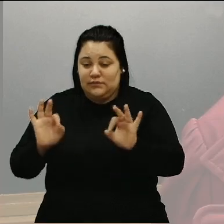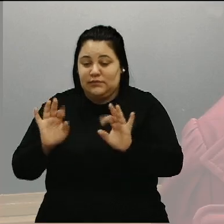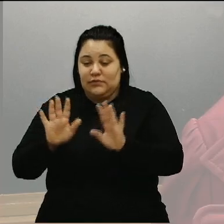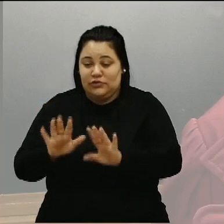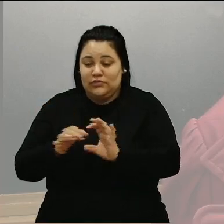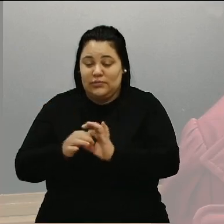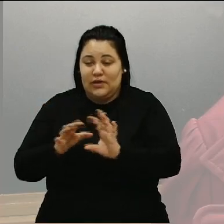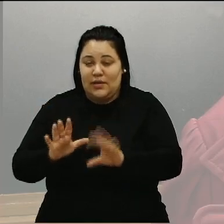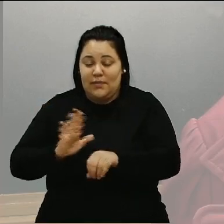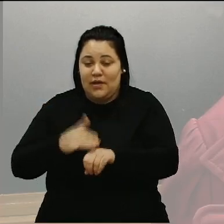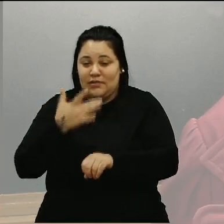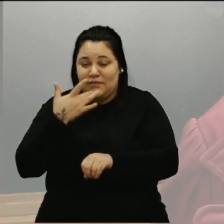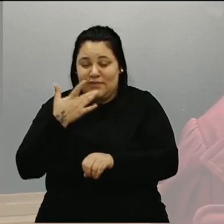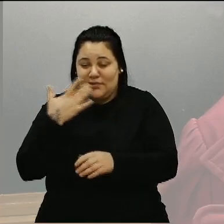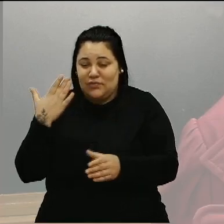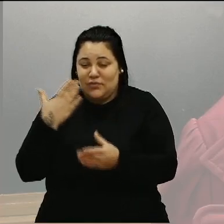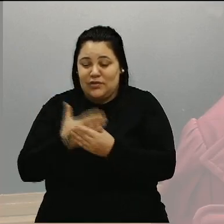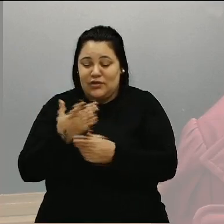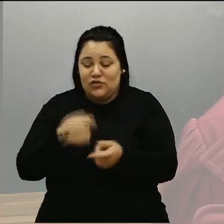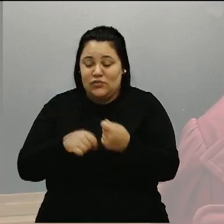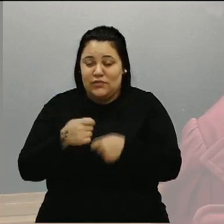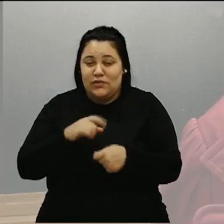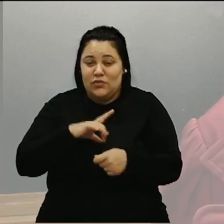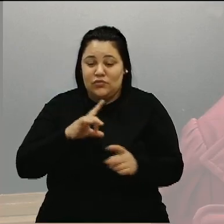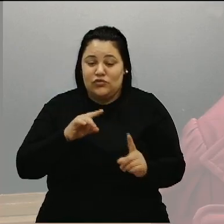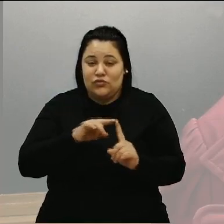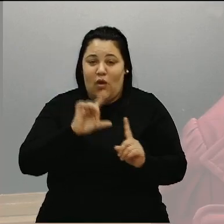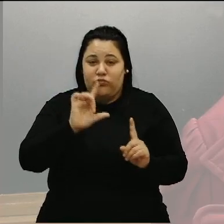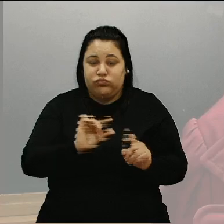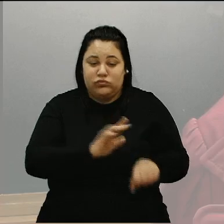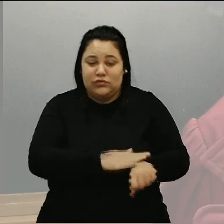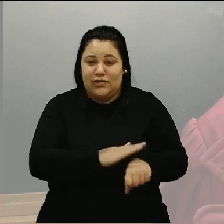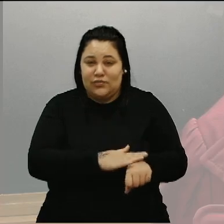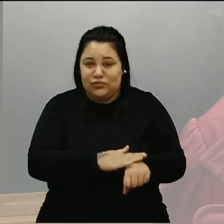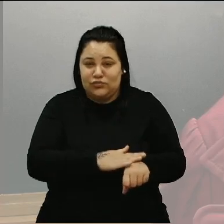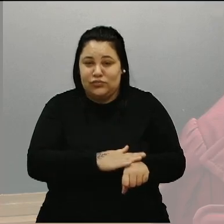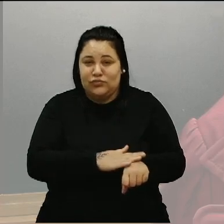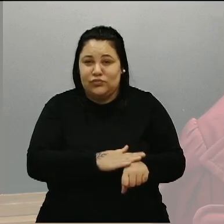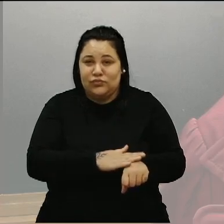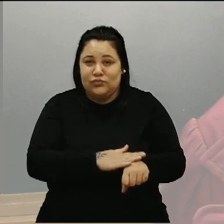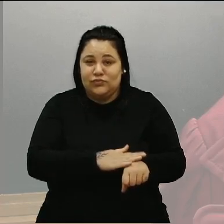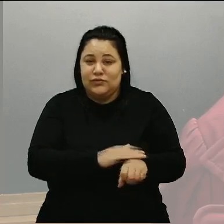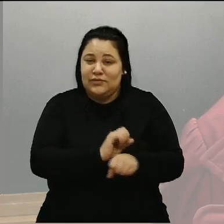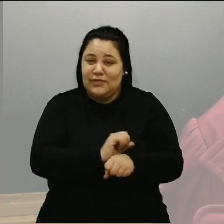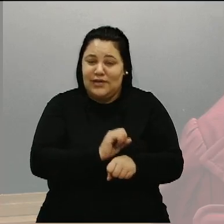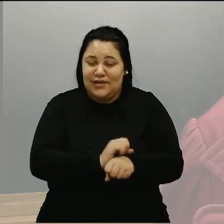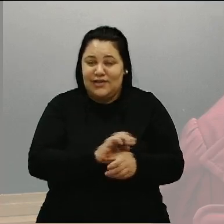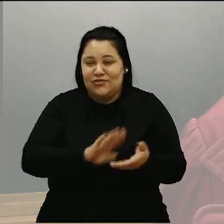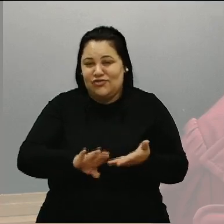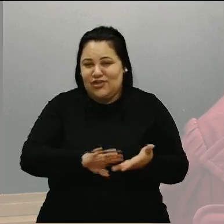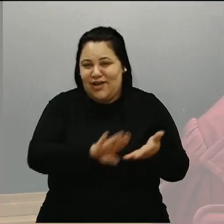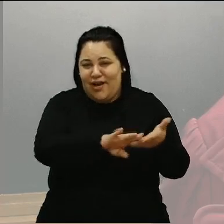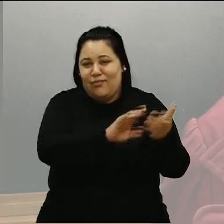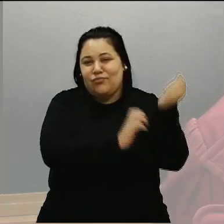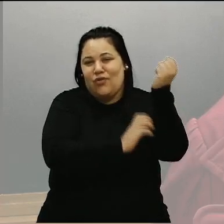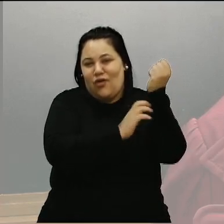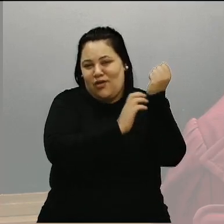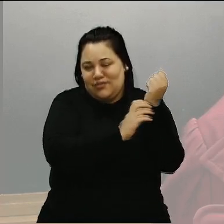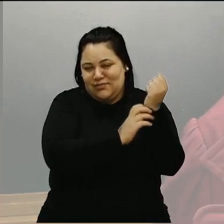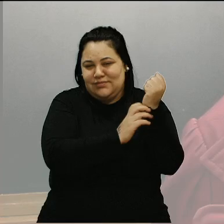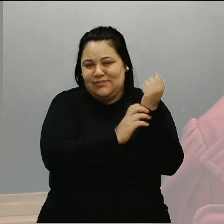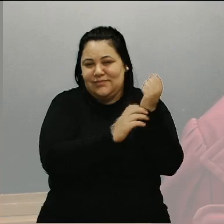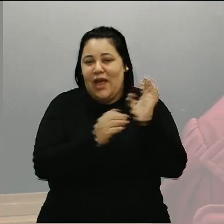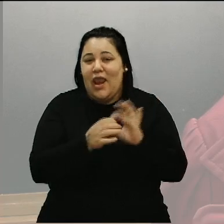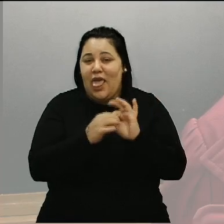administrativos visa reduzir o tempo de espera e os obstáculos burocráticos, permitindo que os beneficiários se